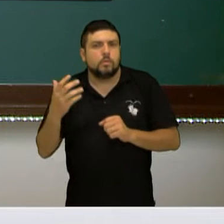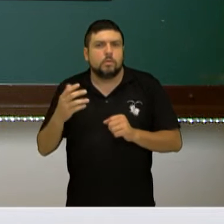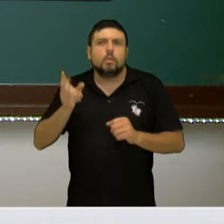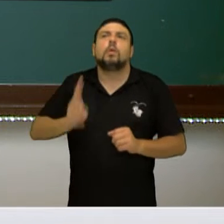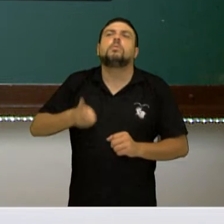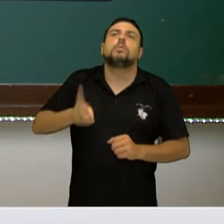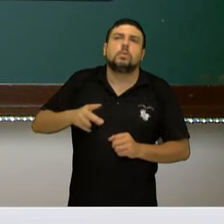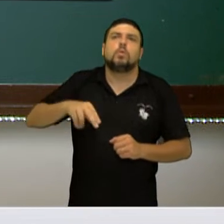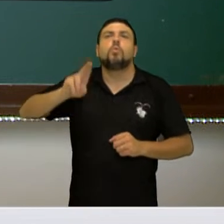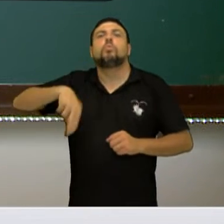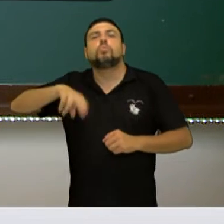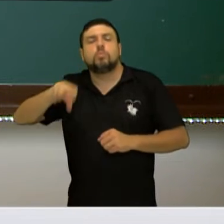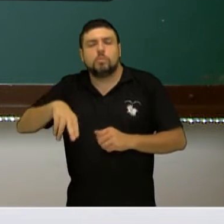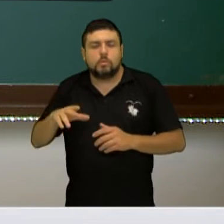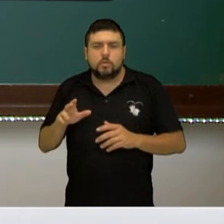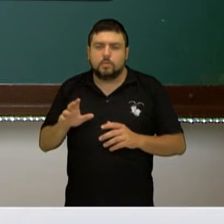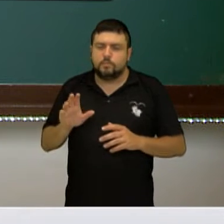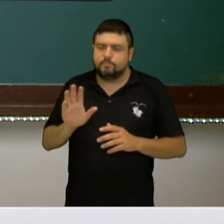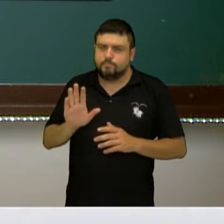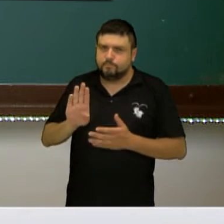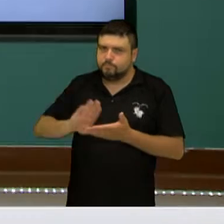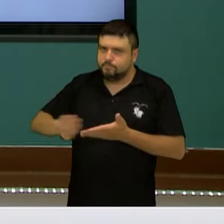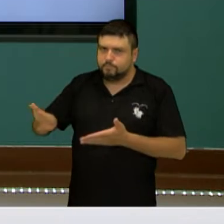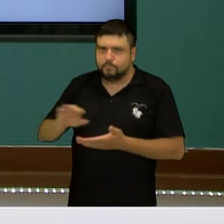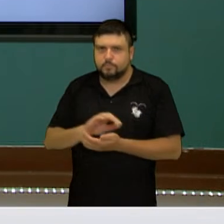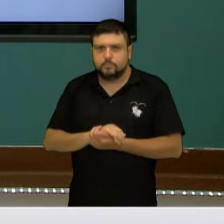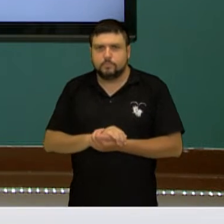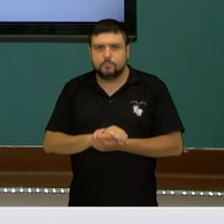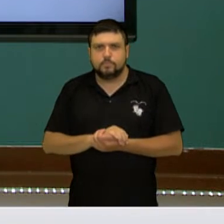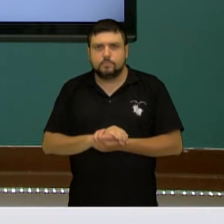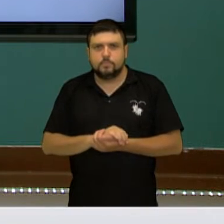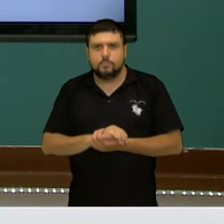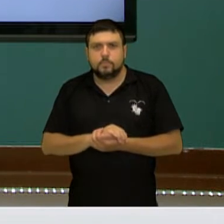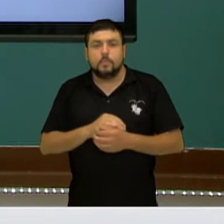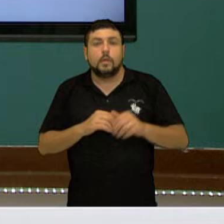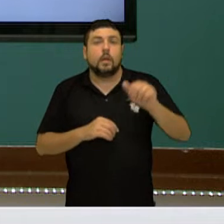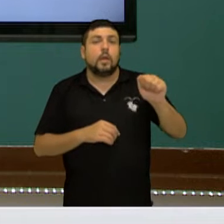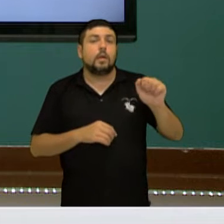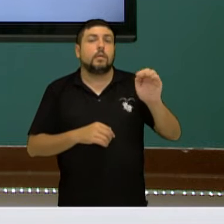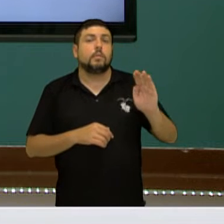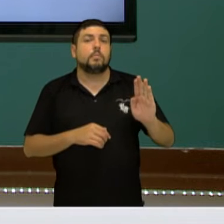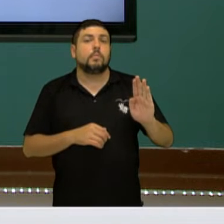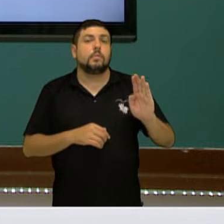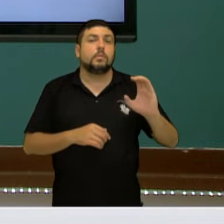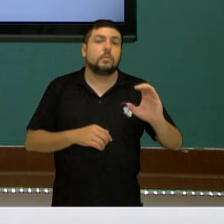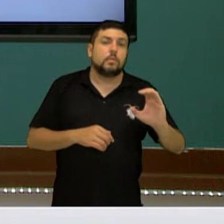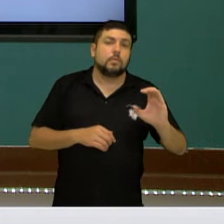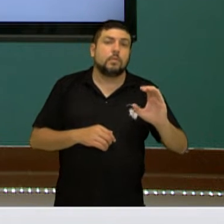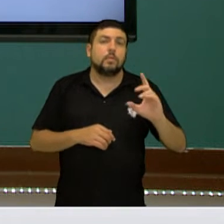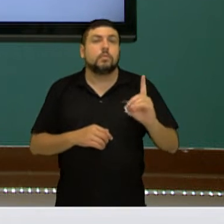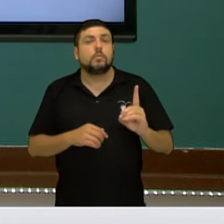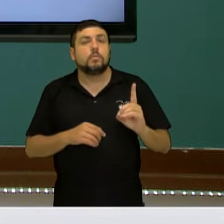tá bom? Vamos lá? O que você marcou? Você marcou como correta a letra A, B, C ou